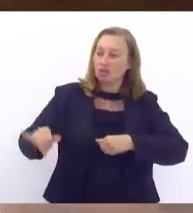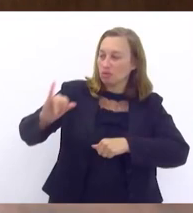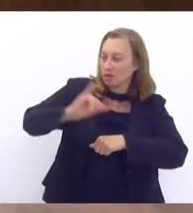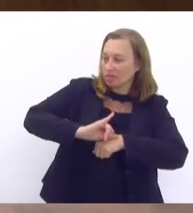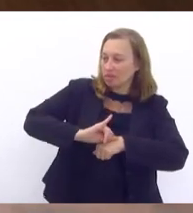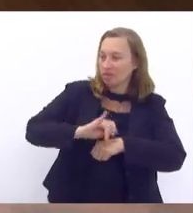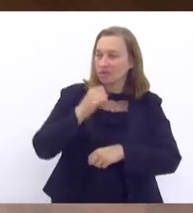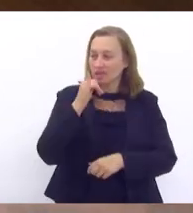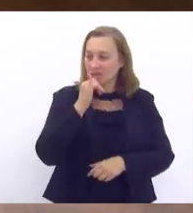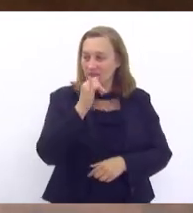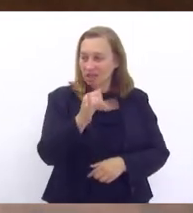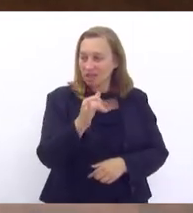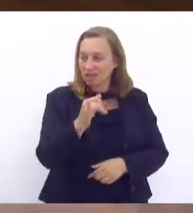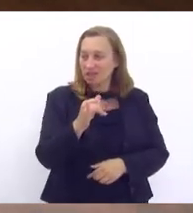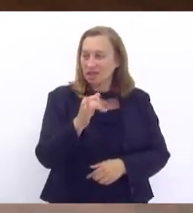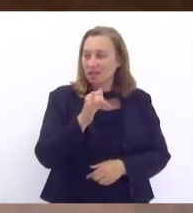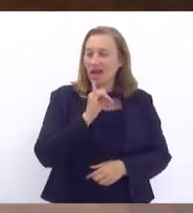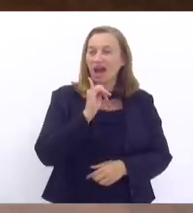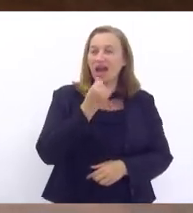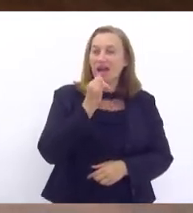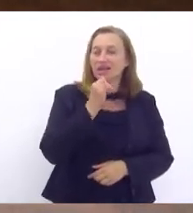energia.